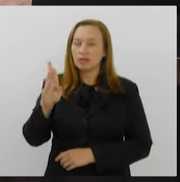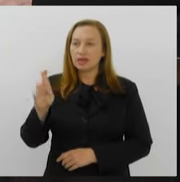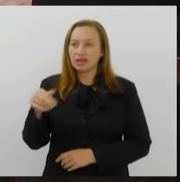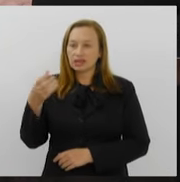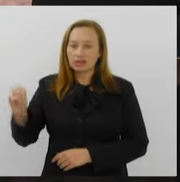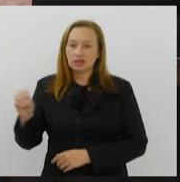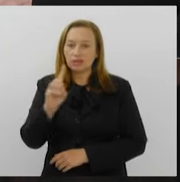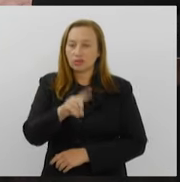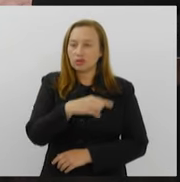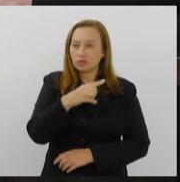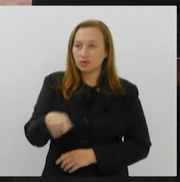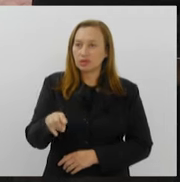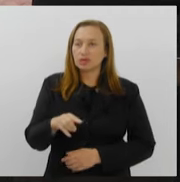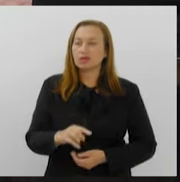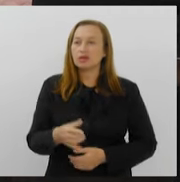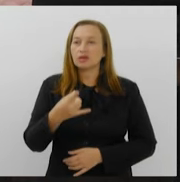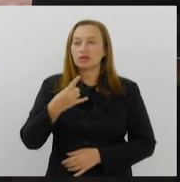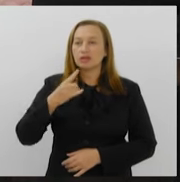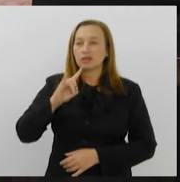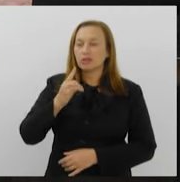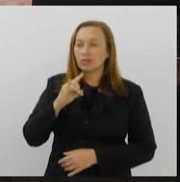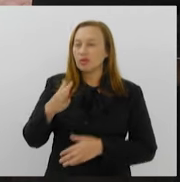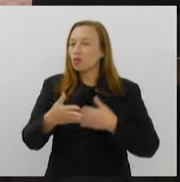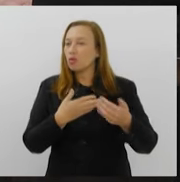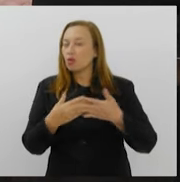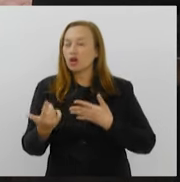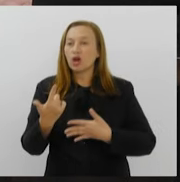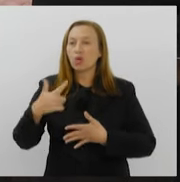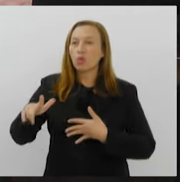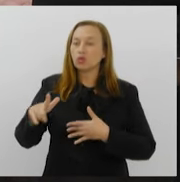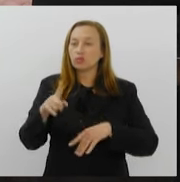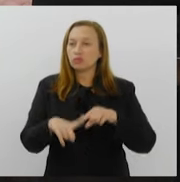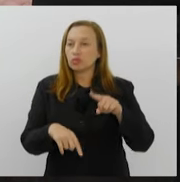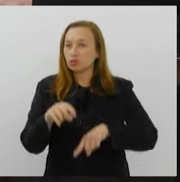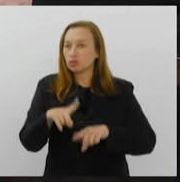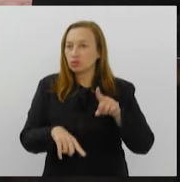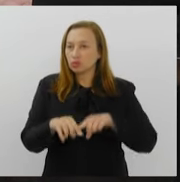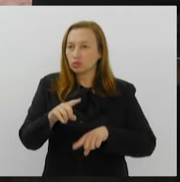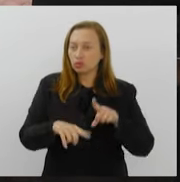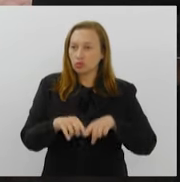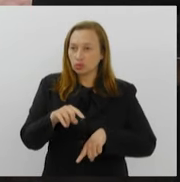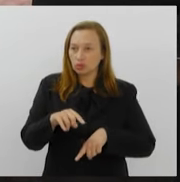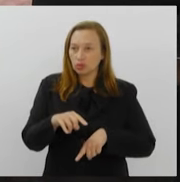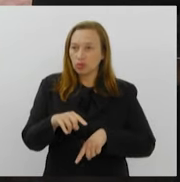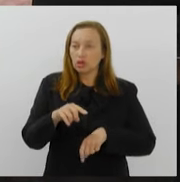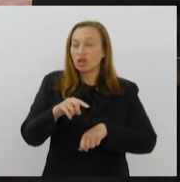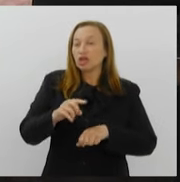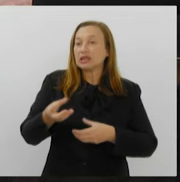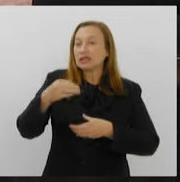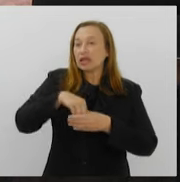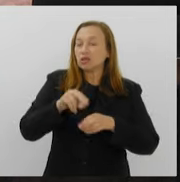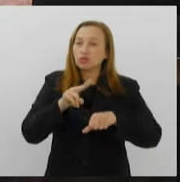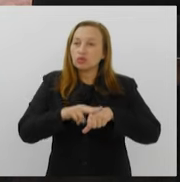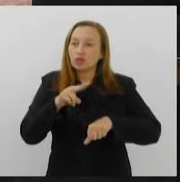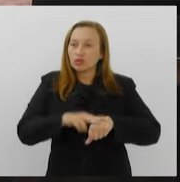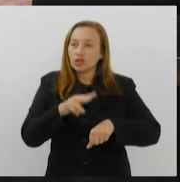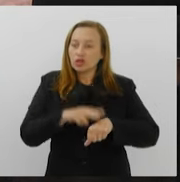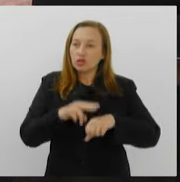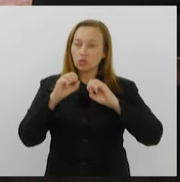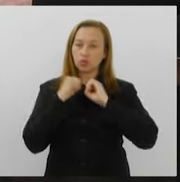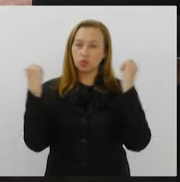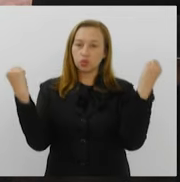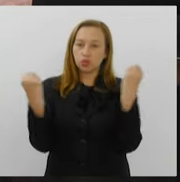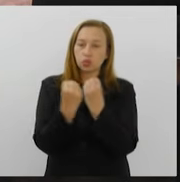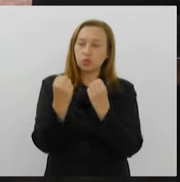da disponibilização de bebidas ou qualquer outro produto em recipientes de vidro no entorno dos estádios